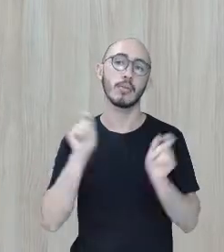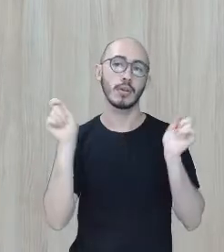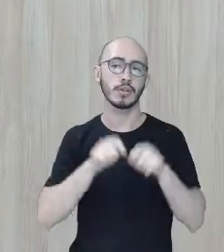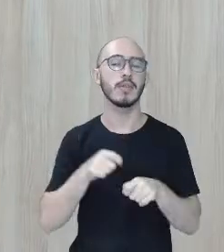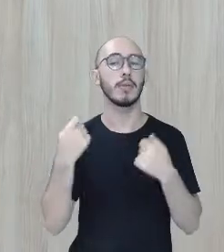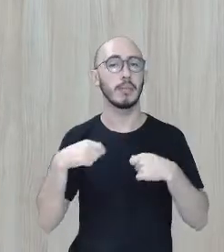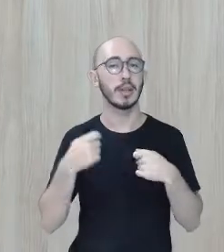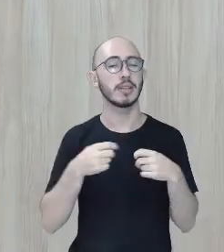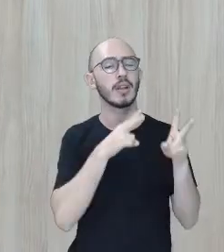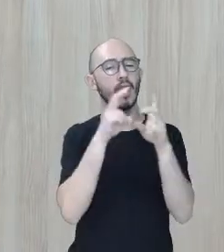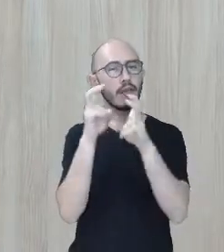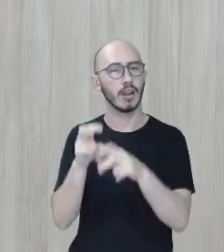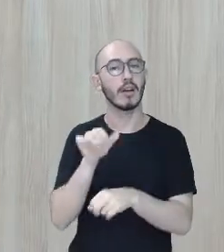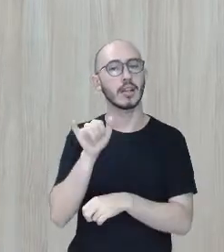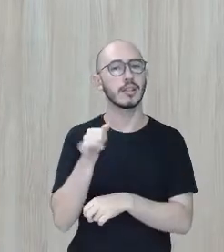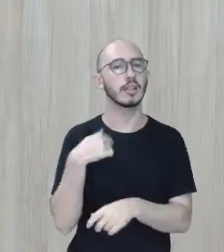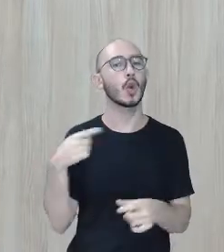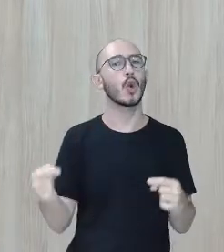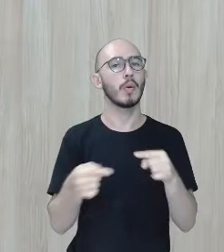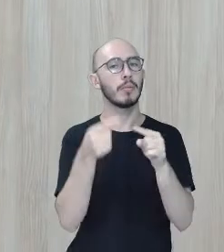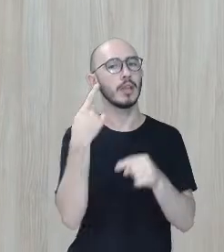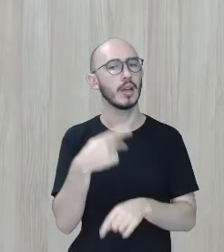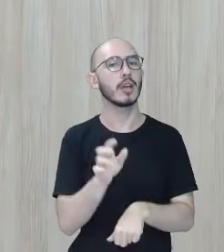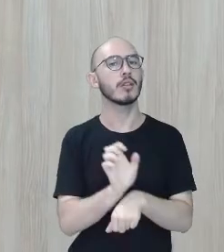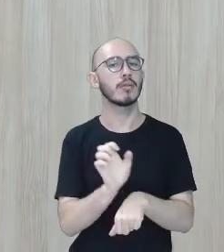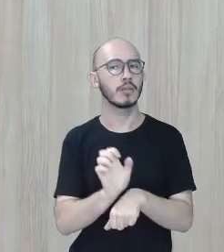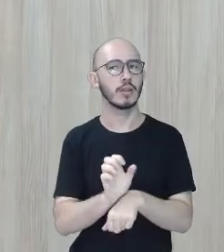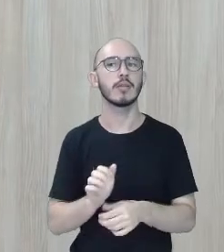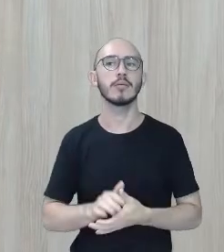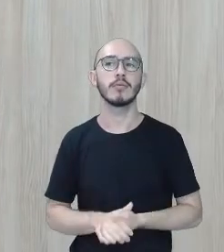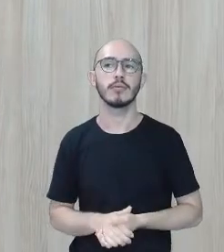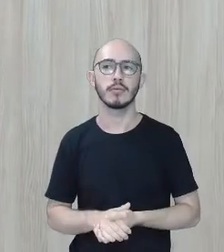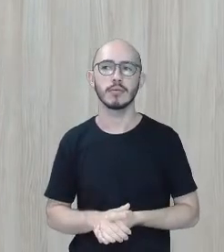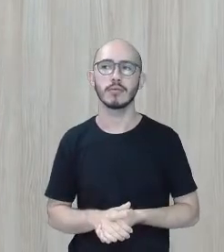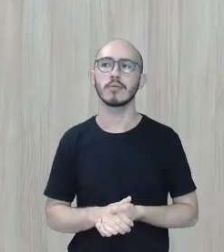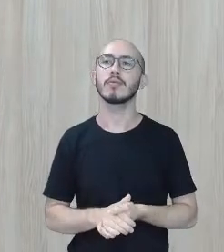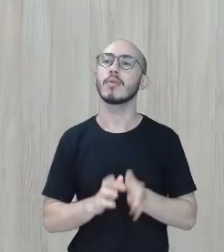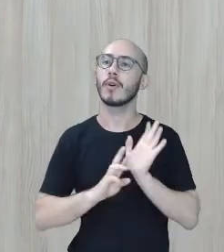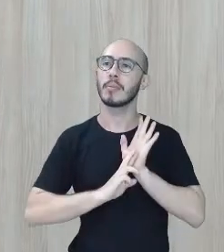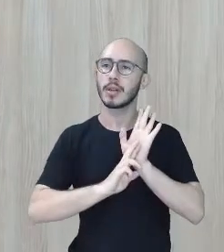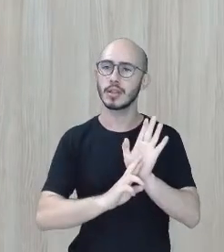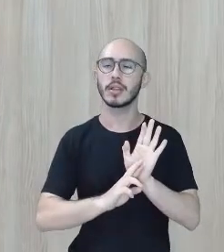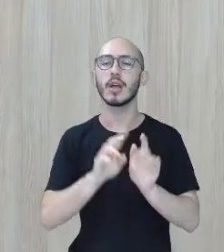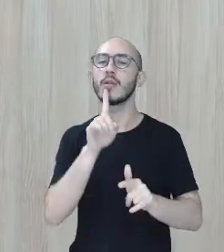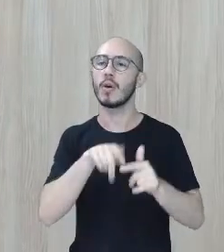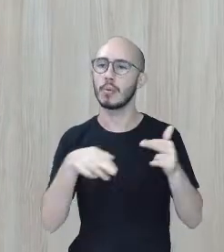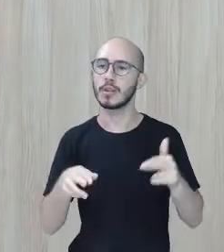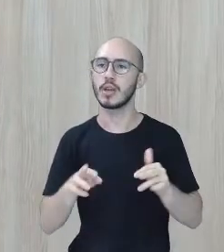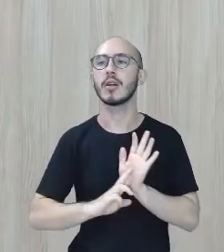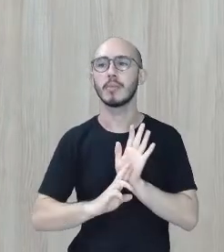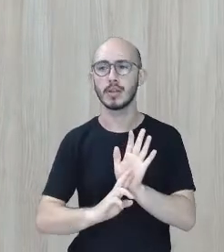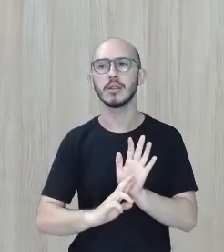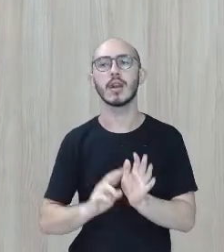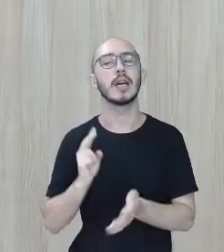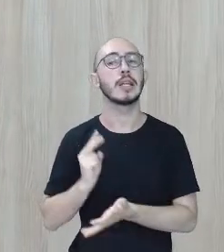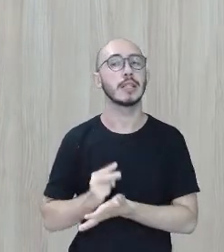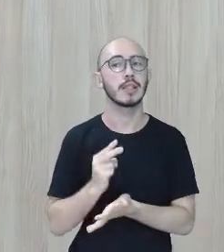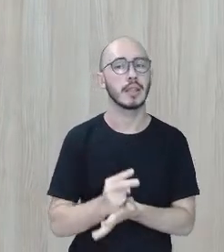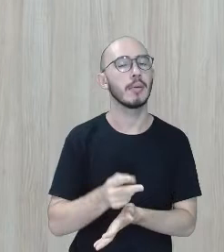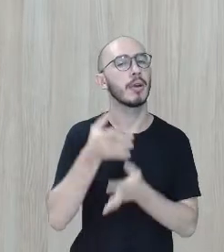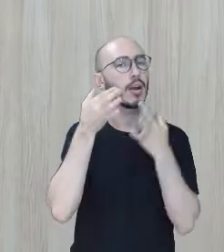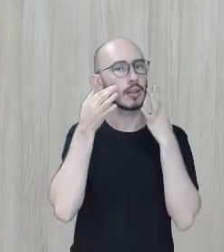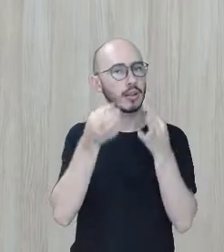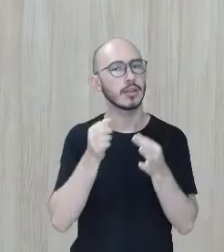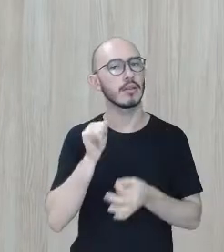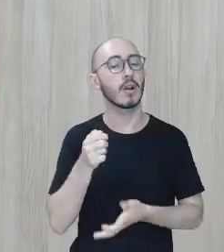aparelho para cá com outra voltagem, também queima o aparelho. Então, ele é representado nos objetos. Então, é bom sempre, se for